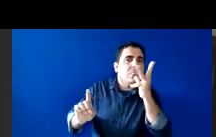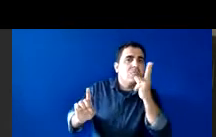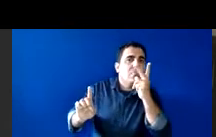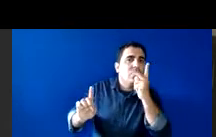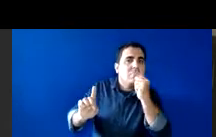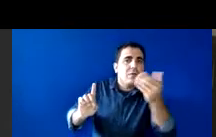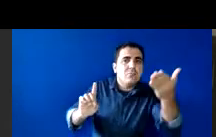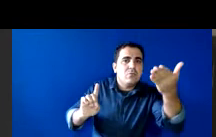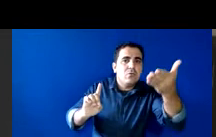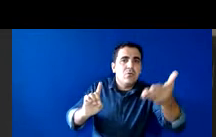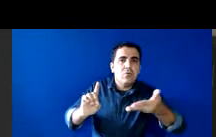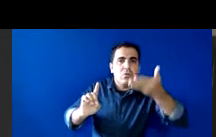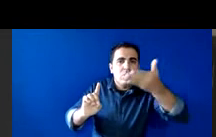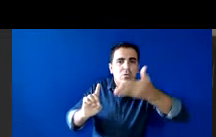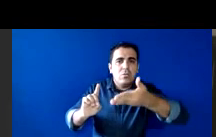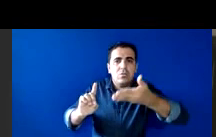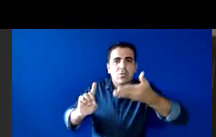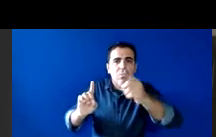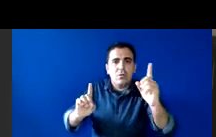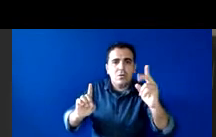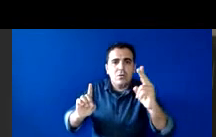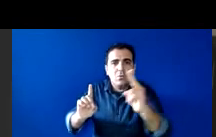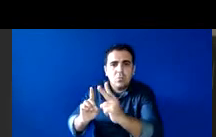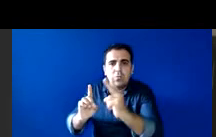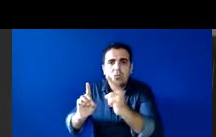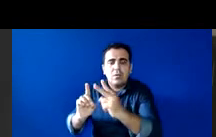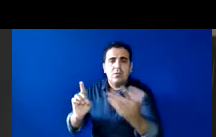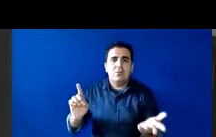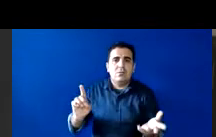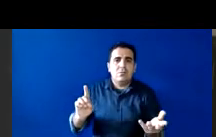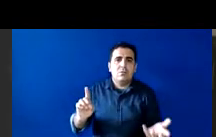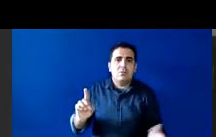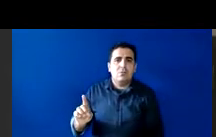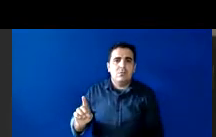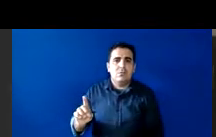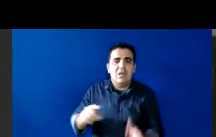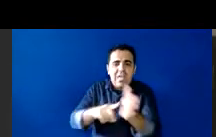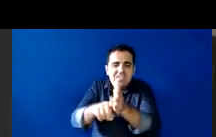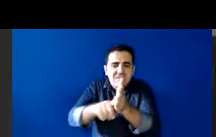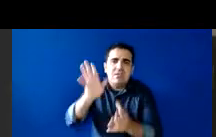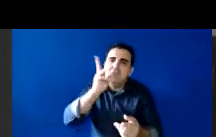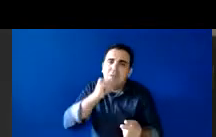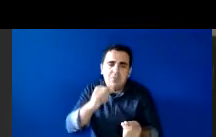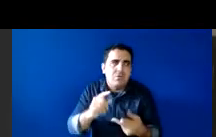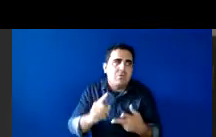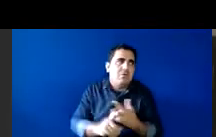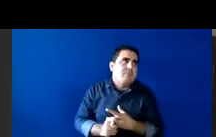se instalar o tratamento efetivo. Os exames demoraram,